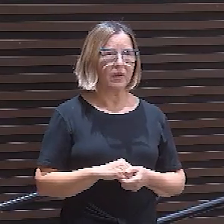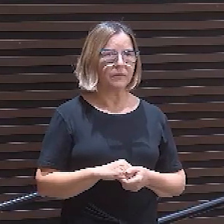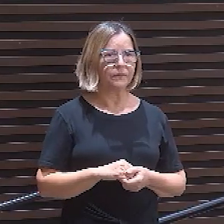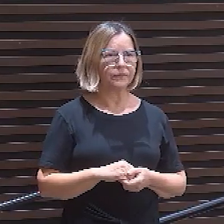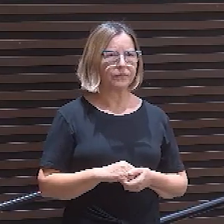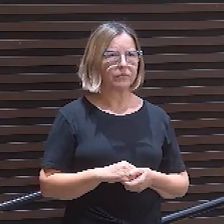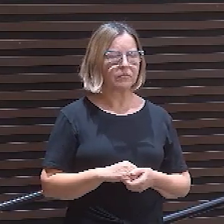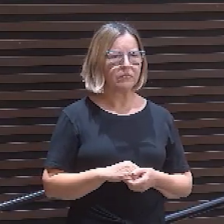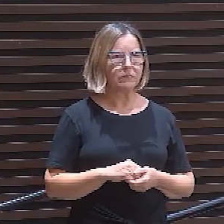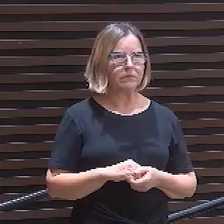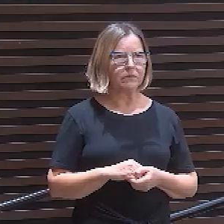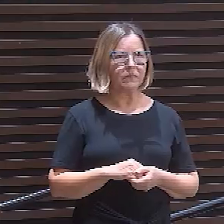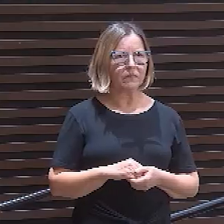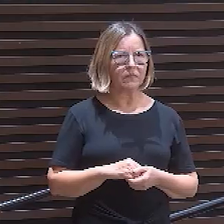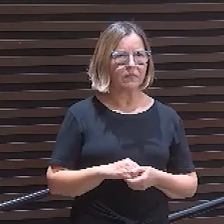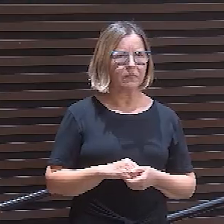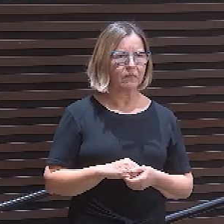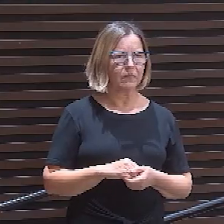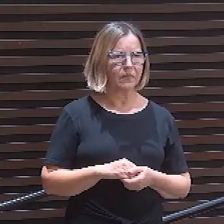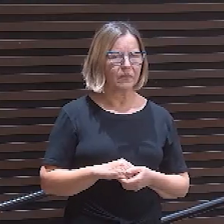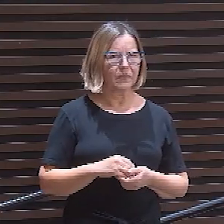psiquiatria a céu aberto